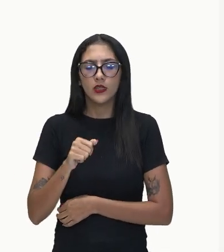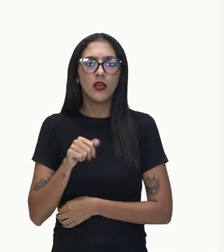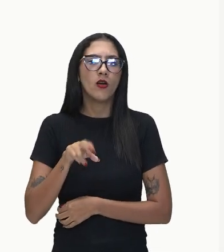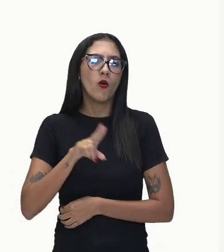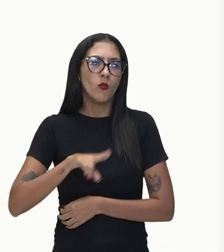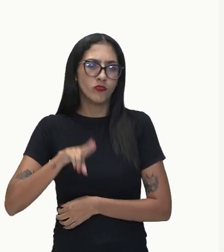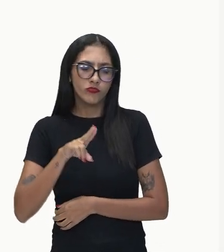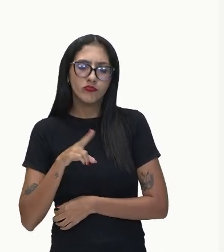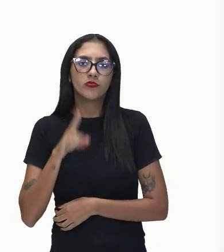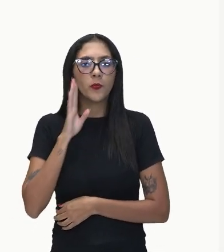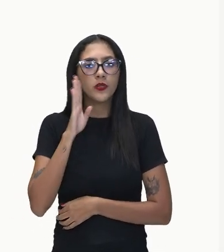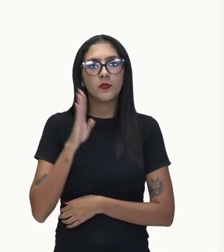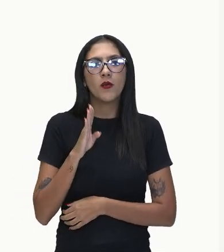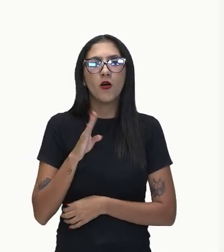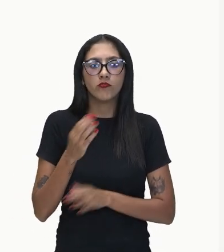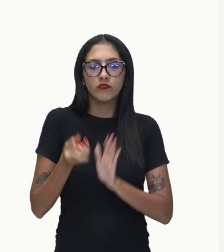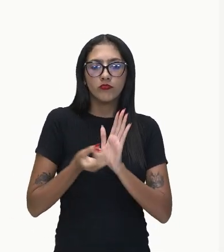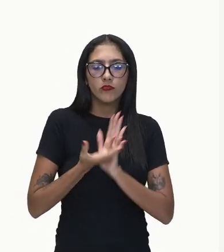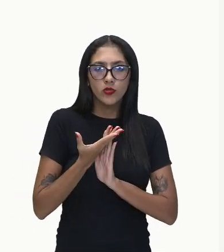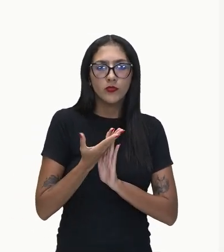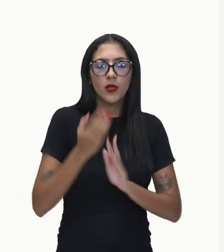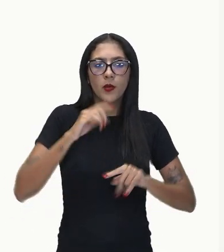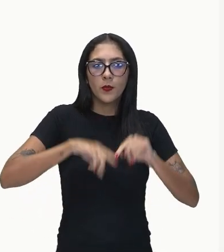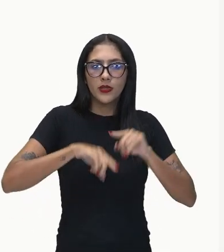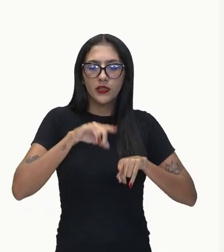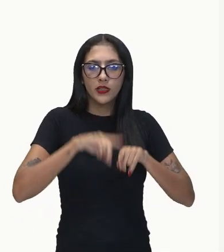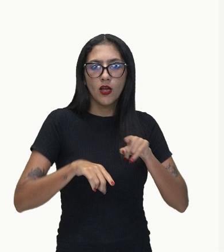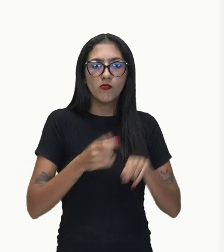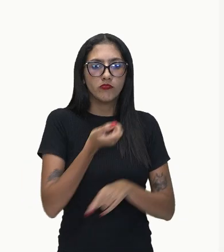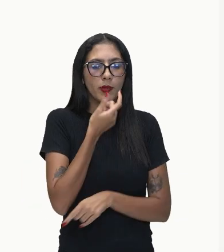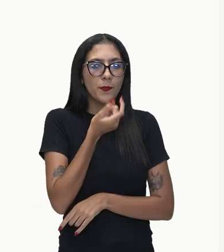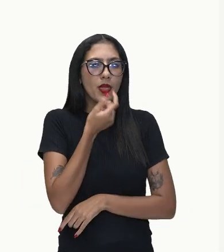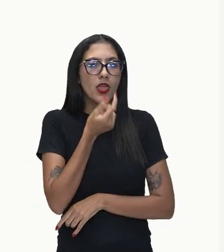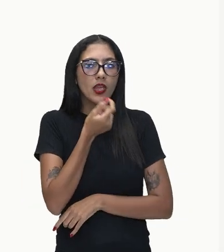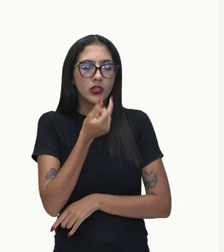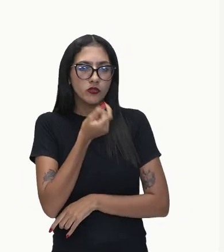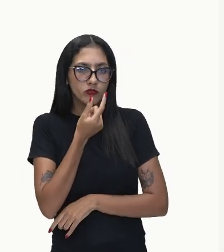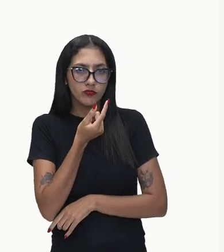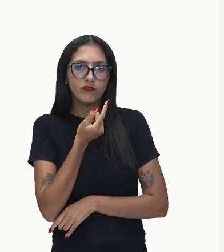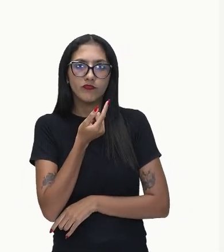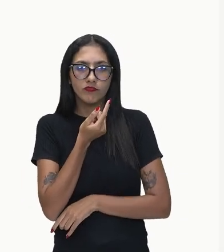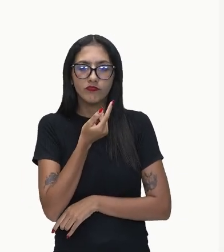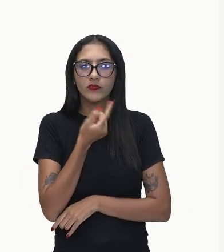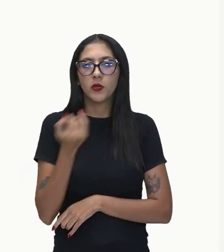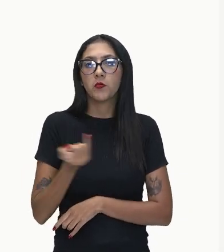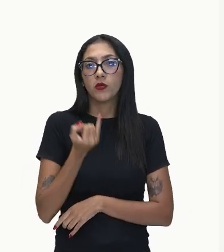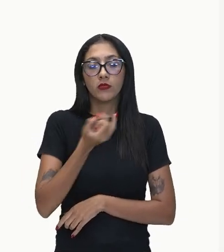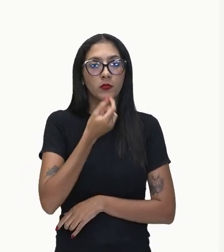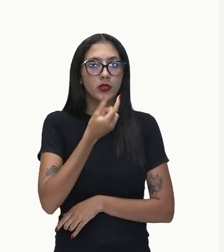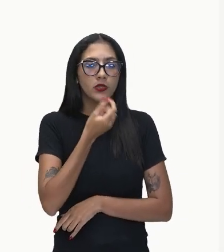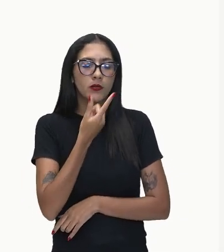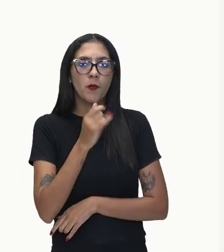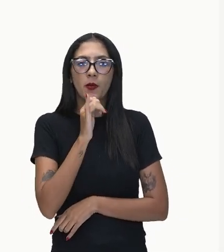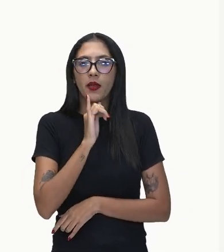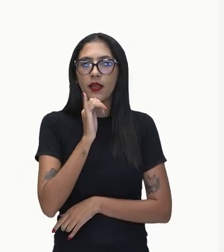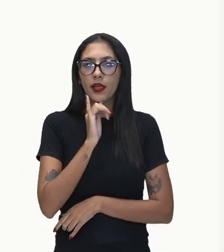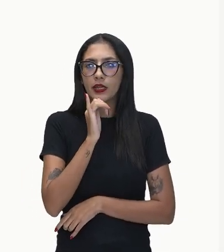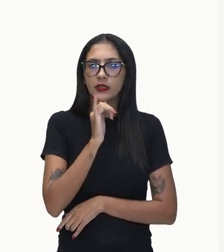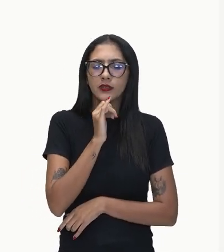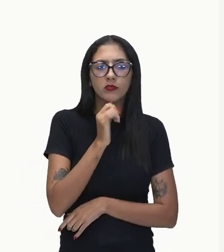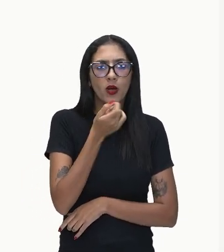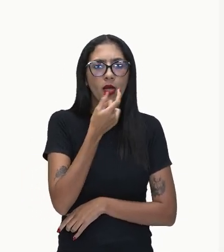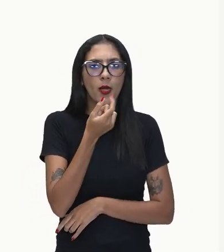fabricação de analgésico e antitérmico. Analgésico e antitérmico, ou seja, quando você